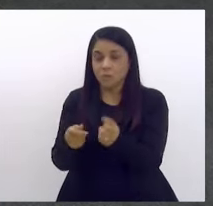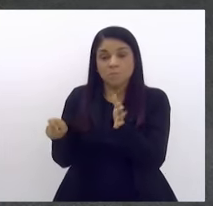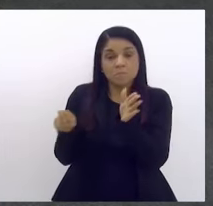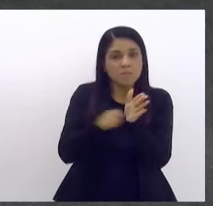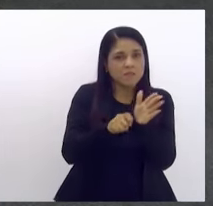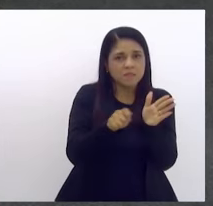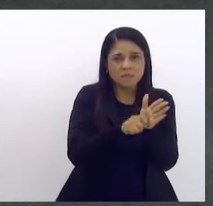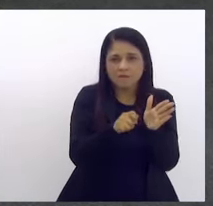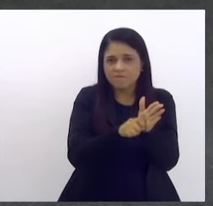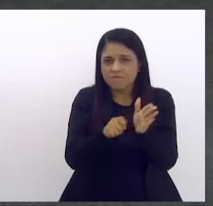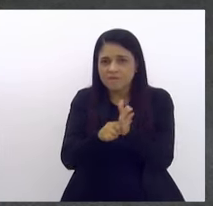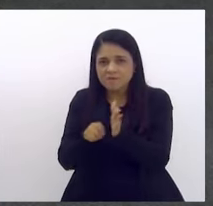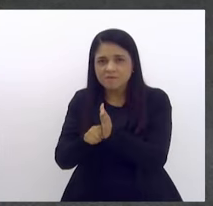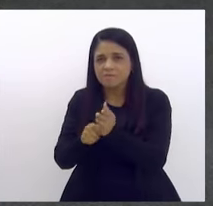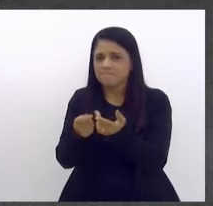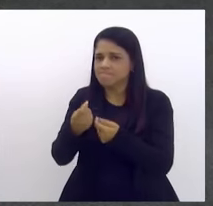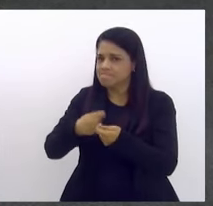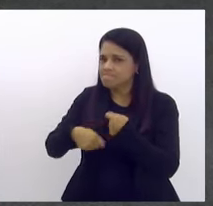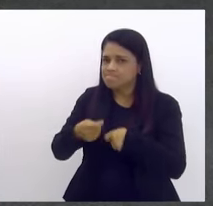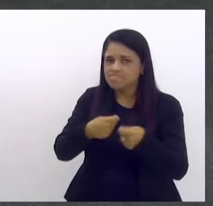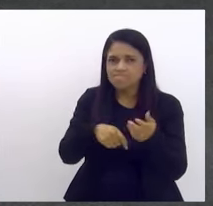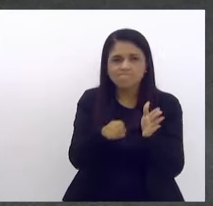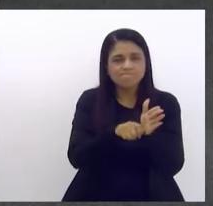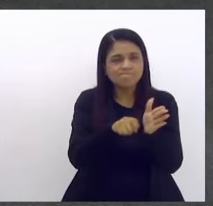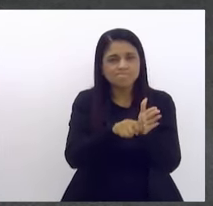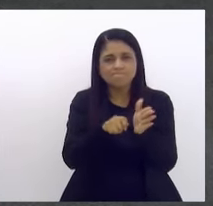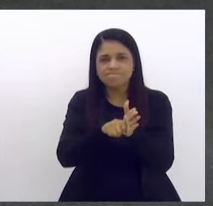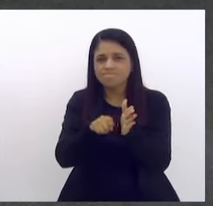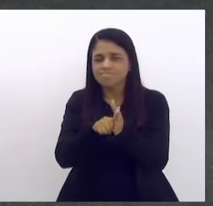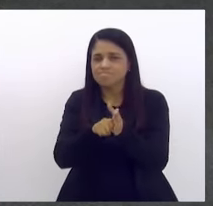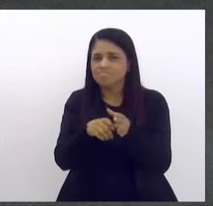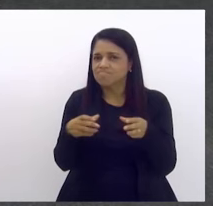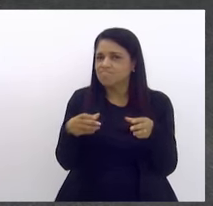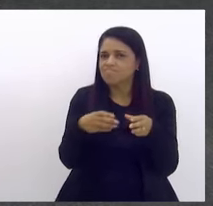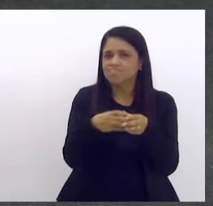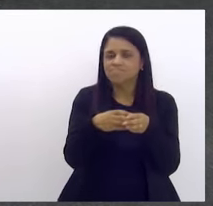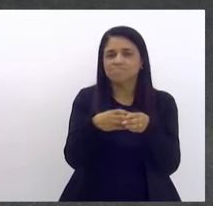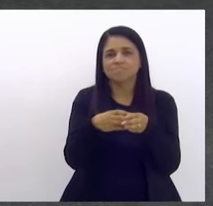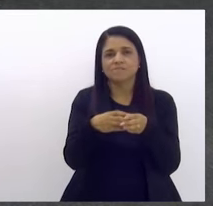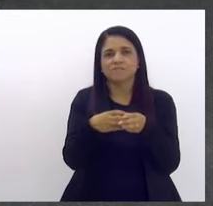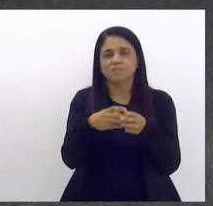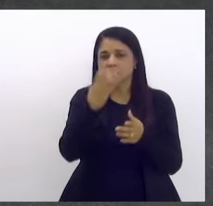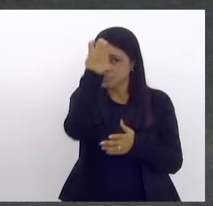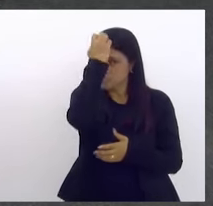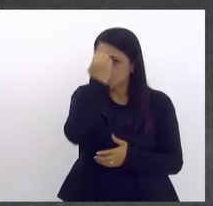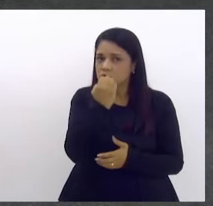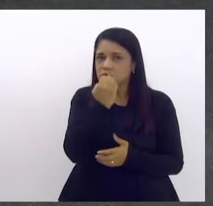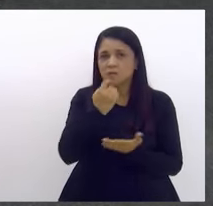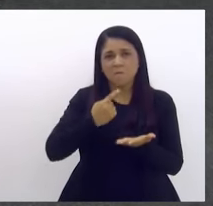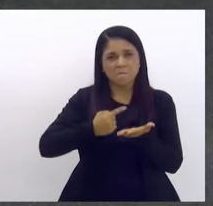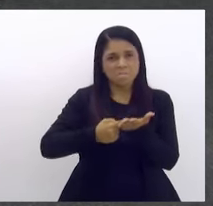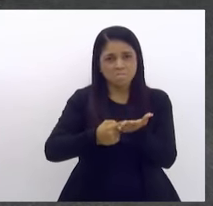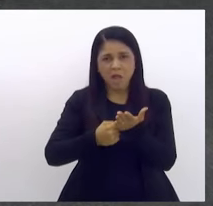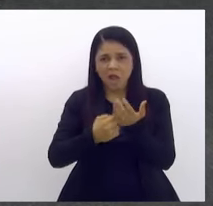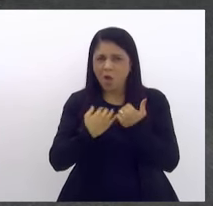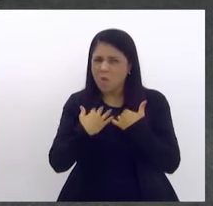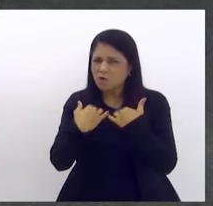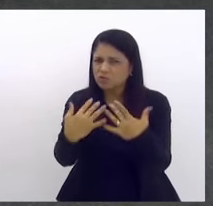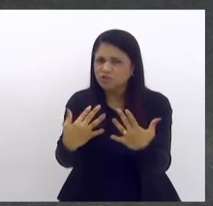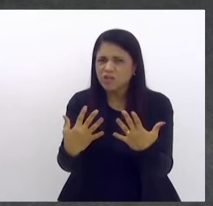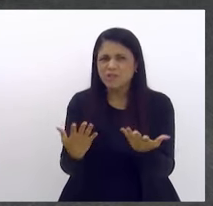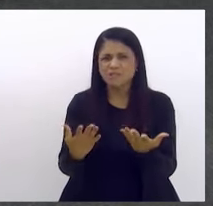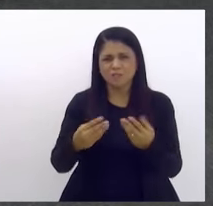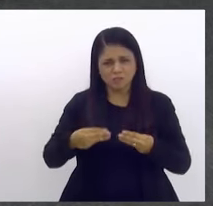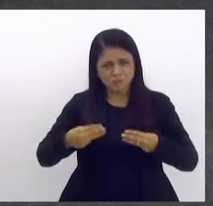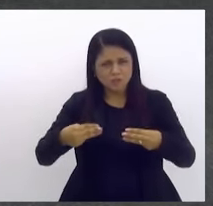drogas da maior quadrilha desses fascínoras narcoterroristas marcarem uma audiência, terem uma audiência no